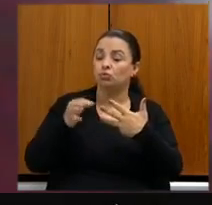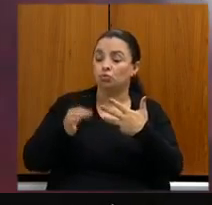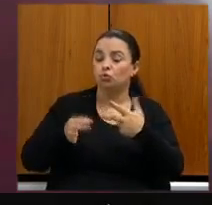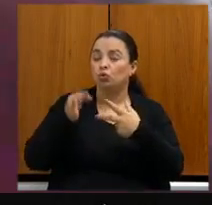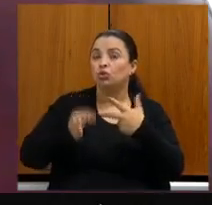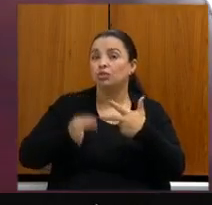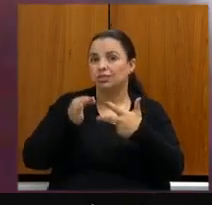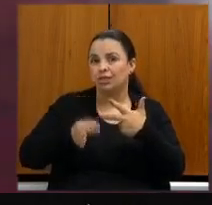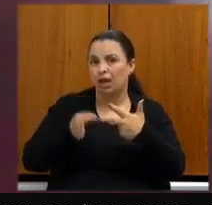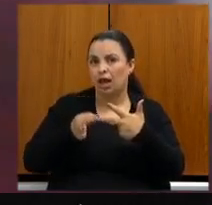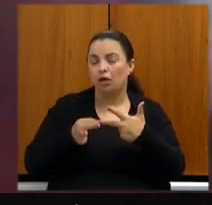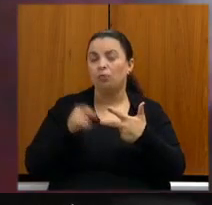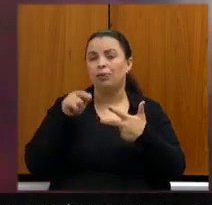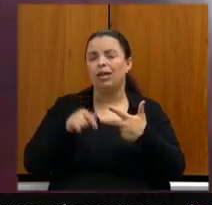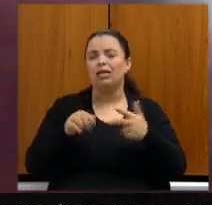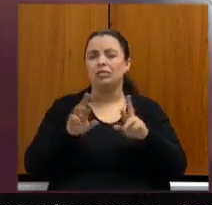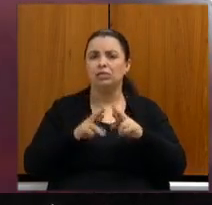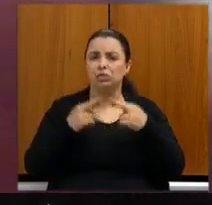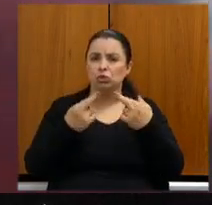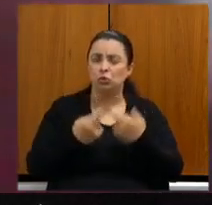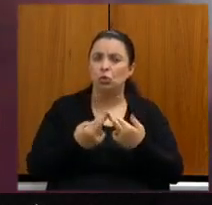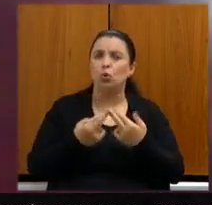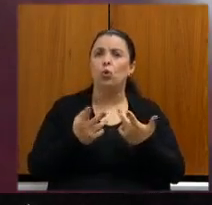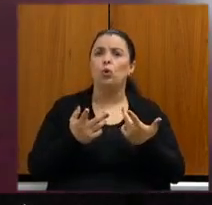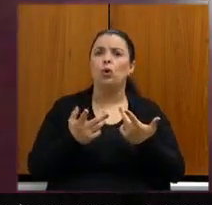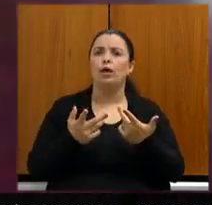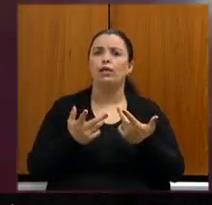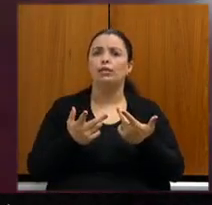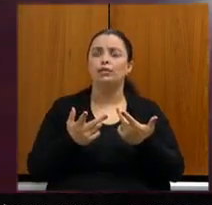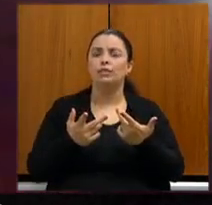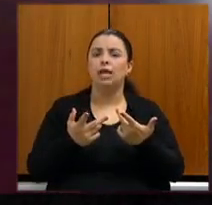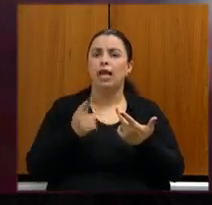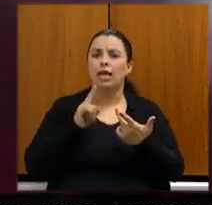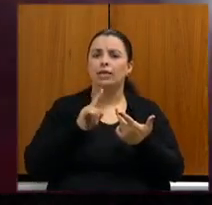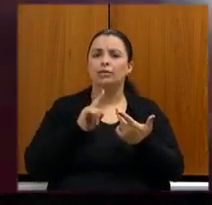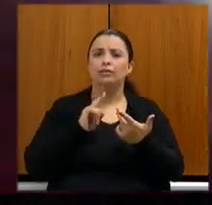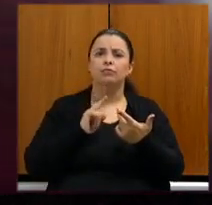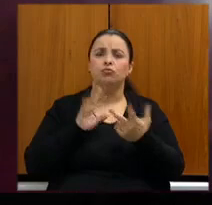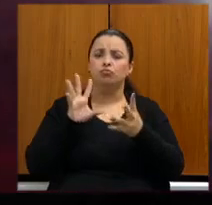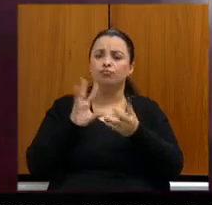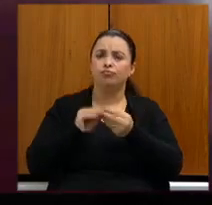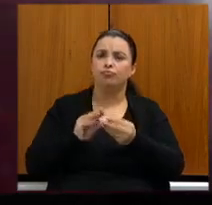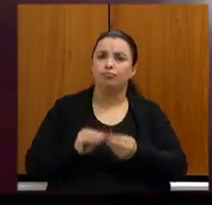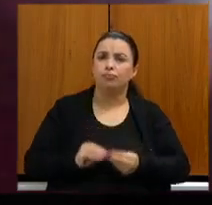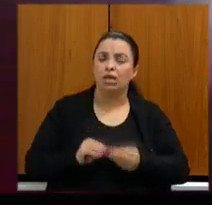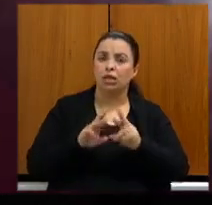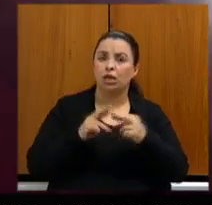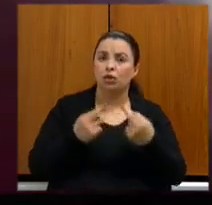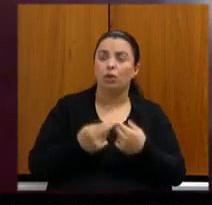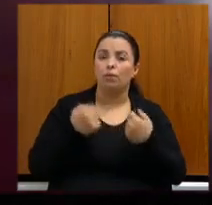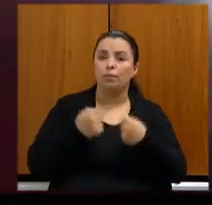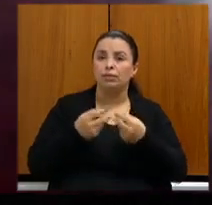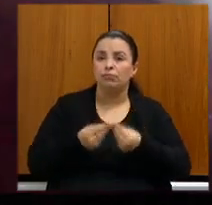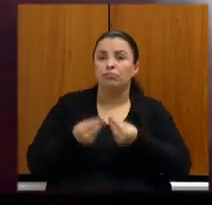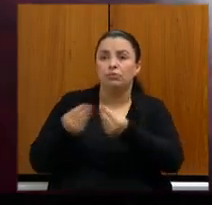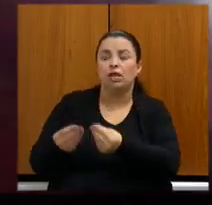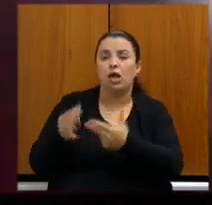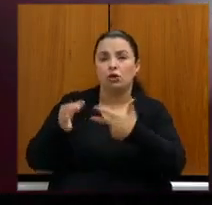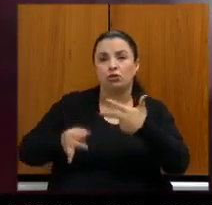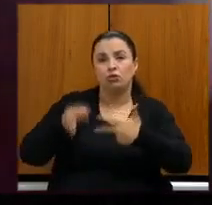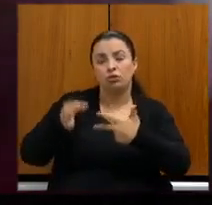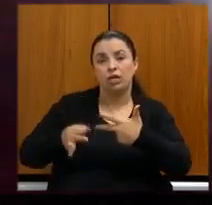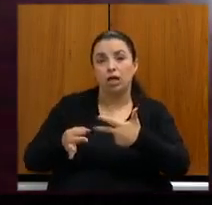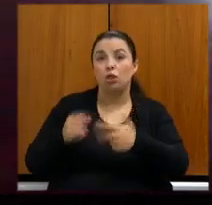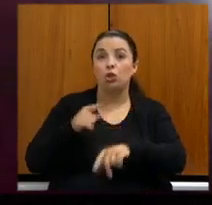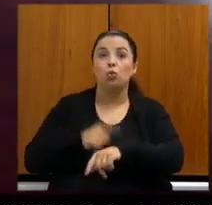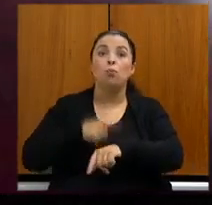reuniões os desdobramentos dessas reuniões sejam levados em conta pelo Judiciário momento da tomada de decisões